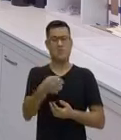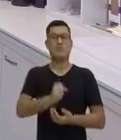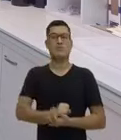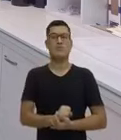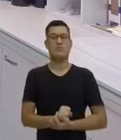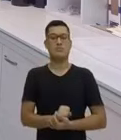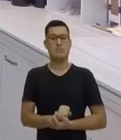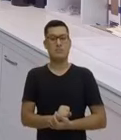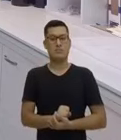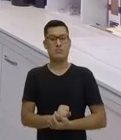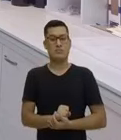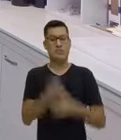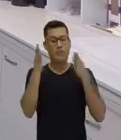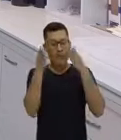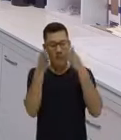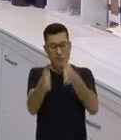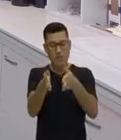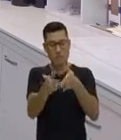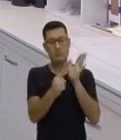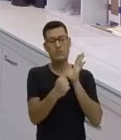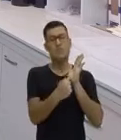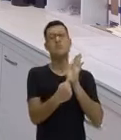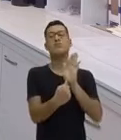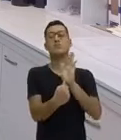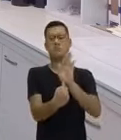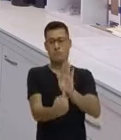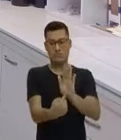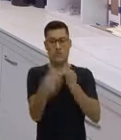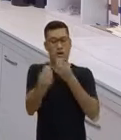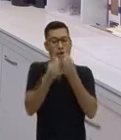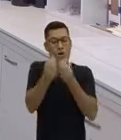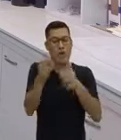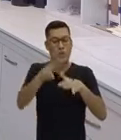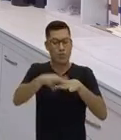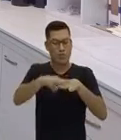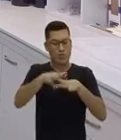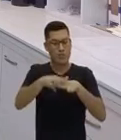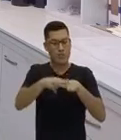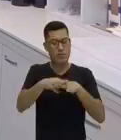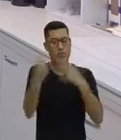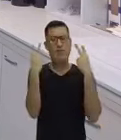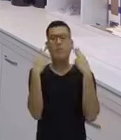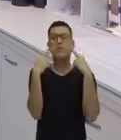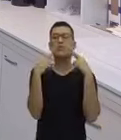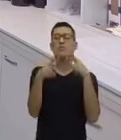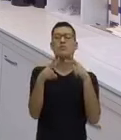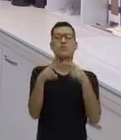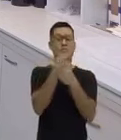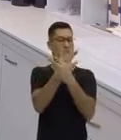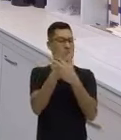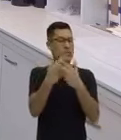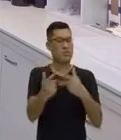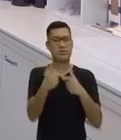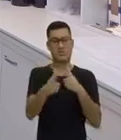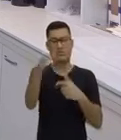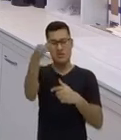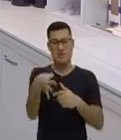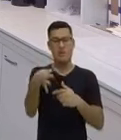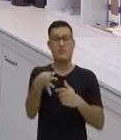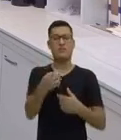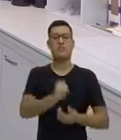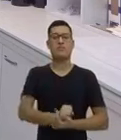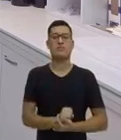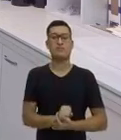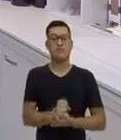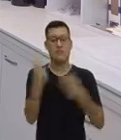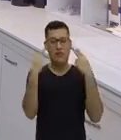o objetivo dessa aula de hoje é mostrar justamente como a matemática também pode ser vista em outras situações, tá certo? E para